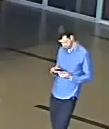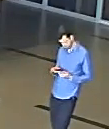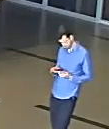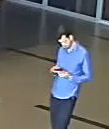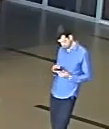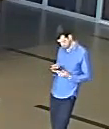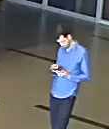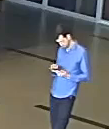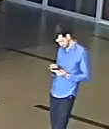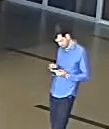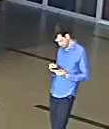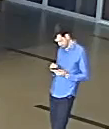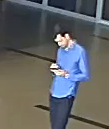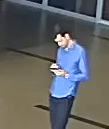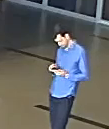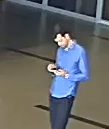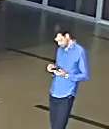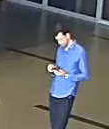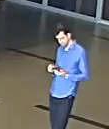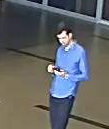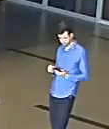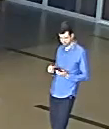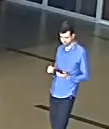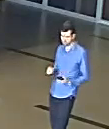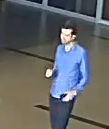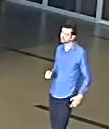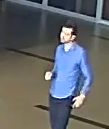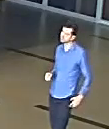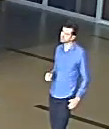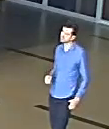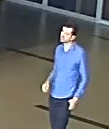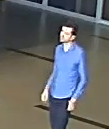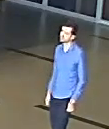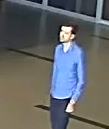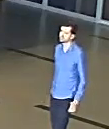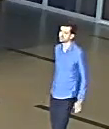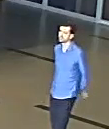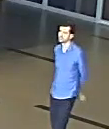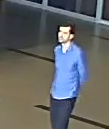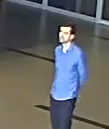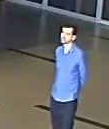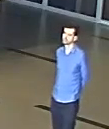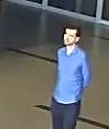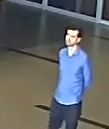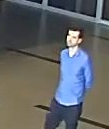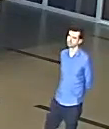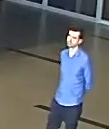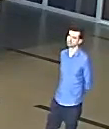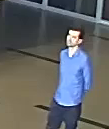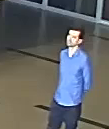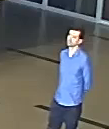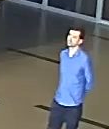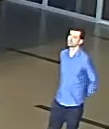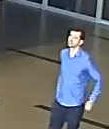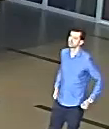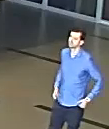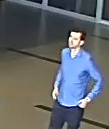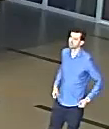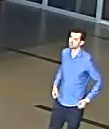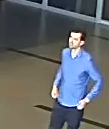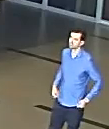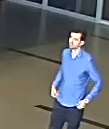conquistamos nas cartas magnas federal estadual e nas cartas municipais que são